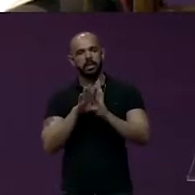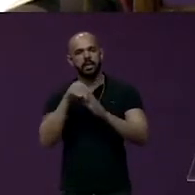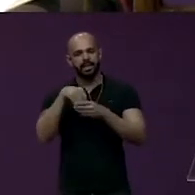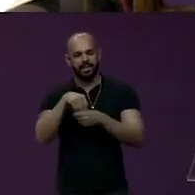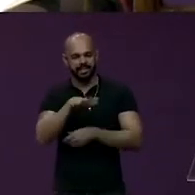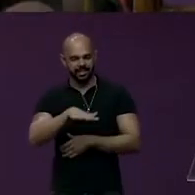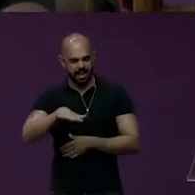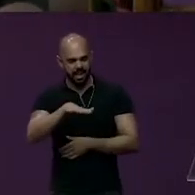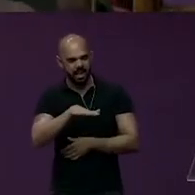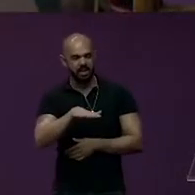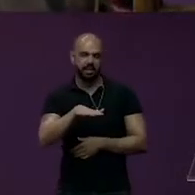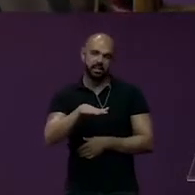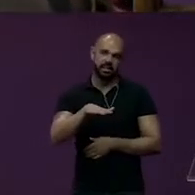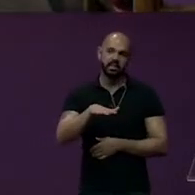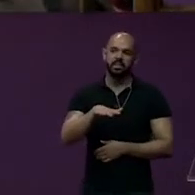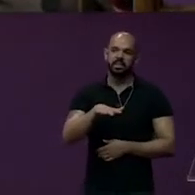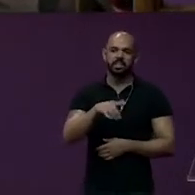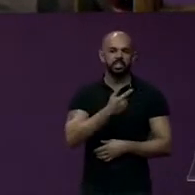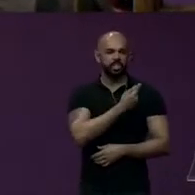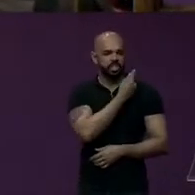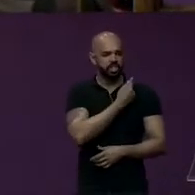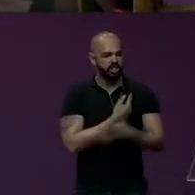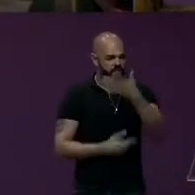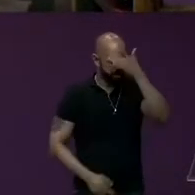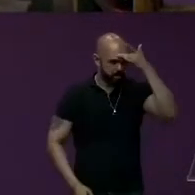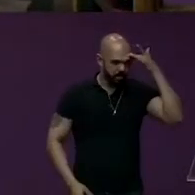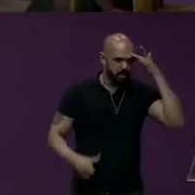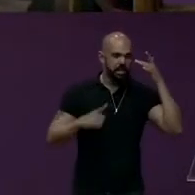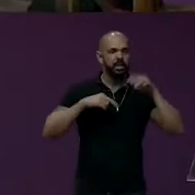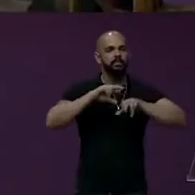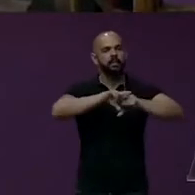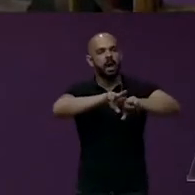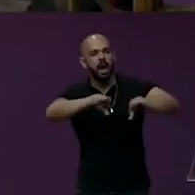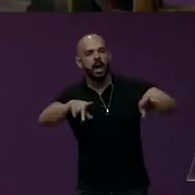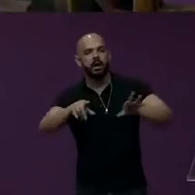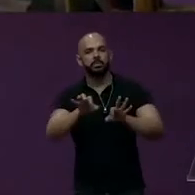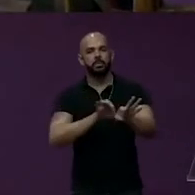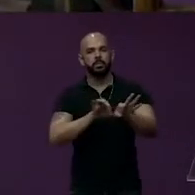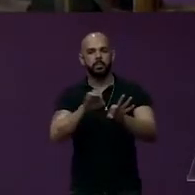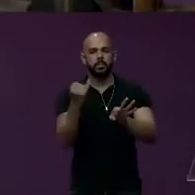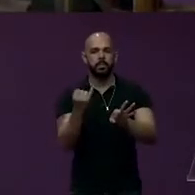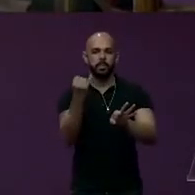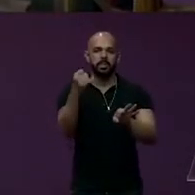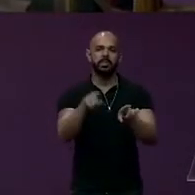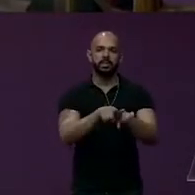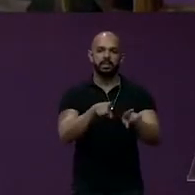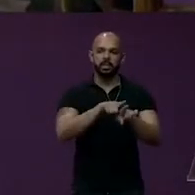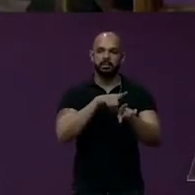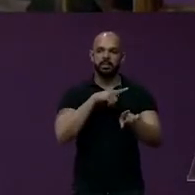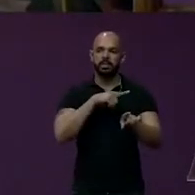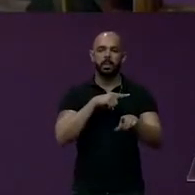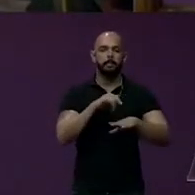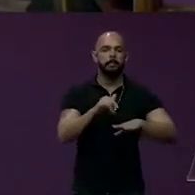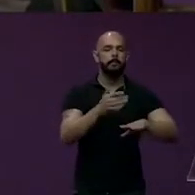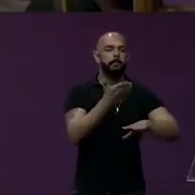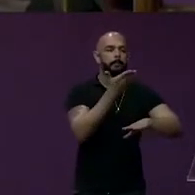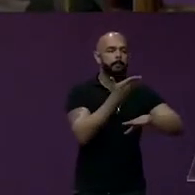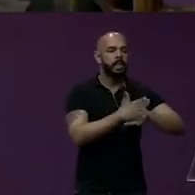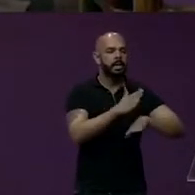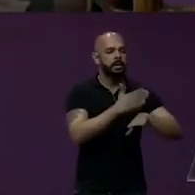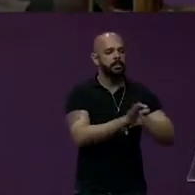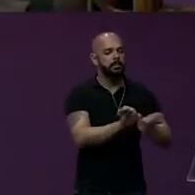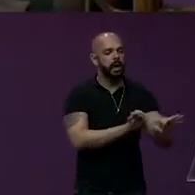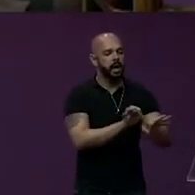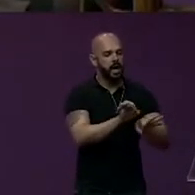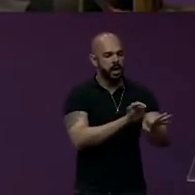acho que a nossa área de gestão de pessoas tem vários projetos importantes, como é a própria questão da preparação para a